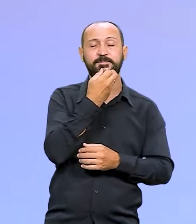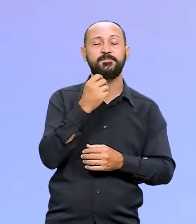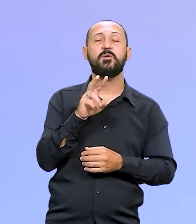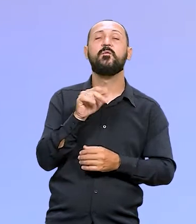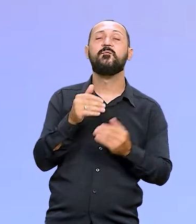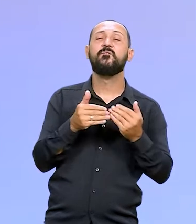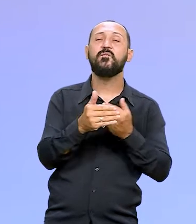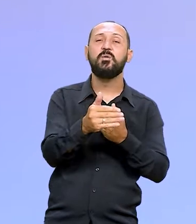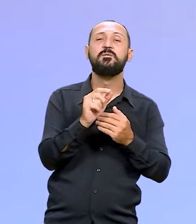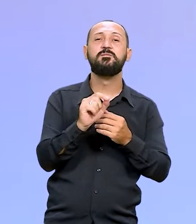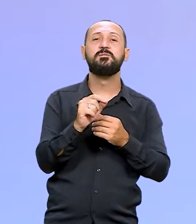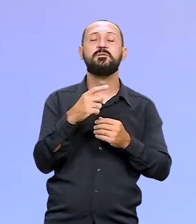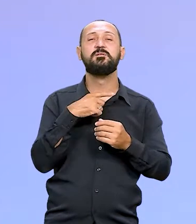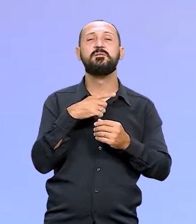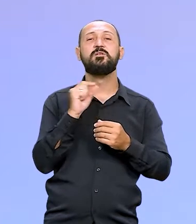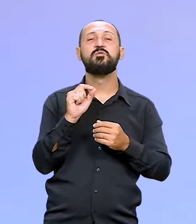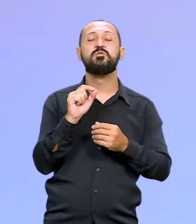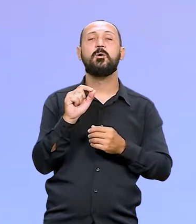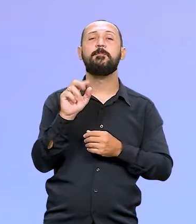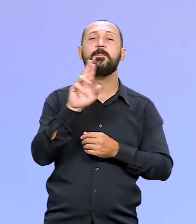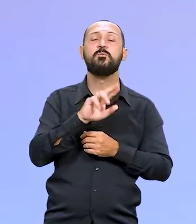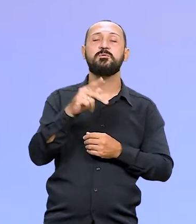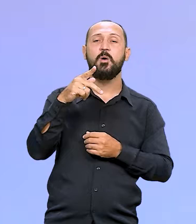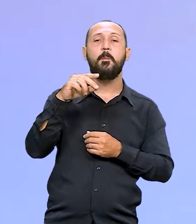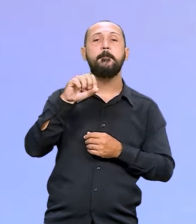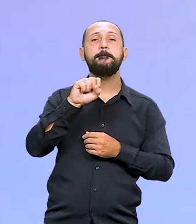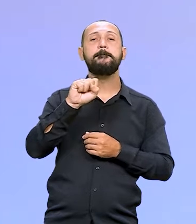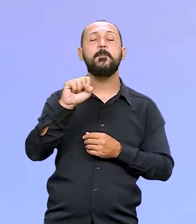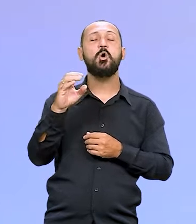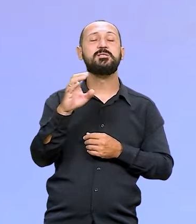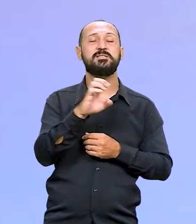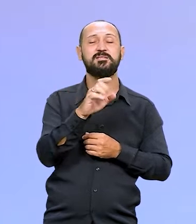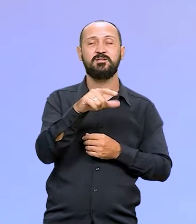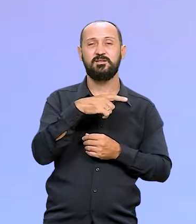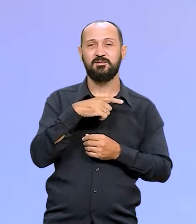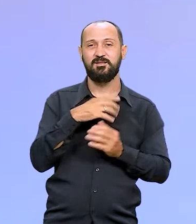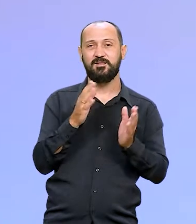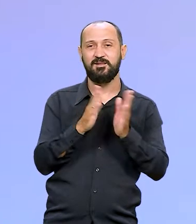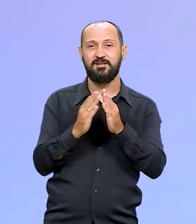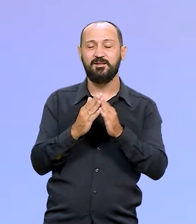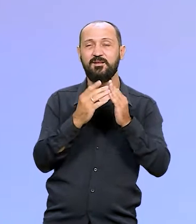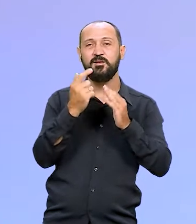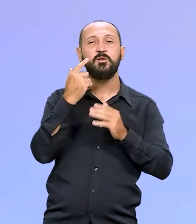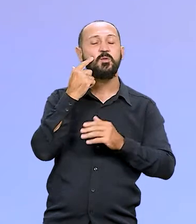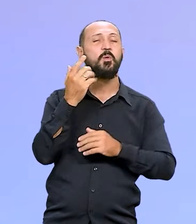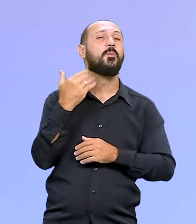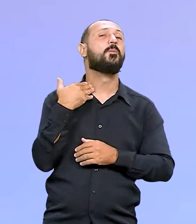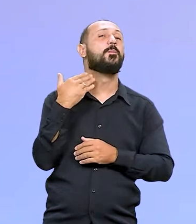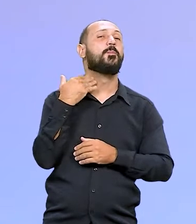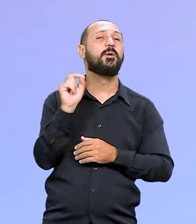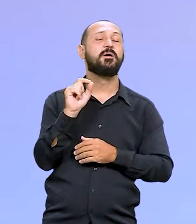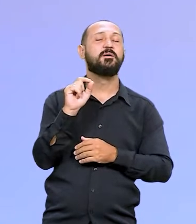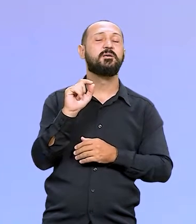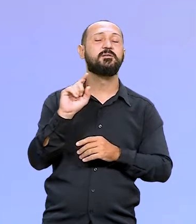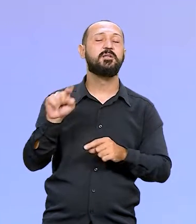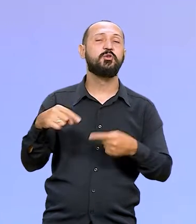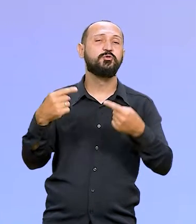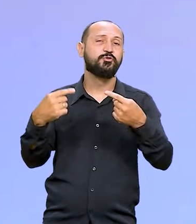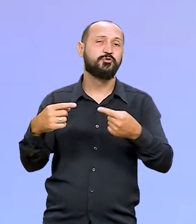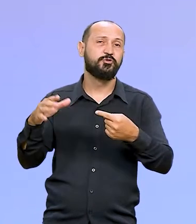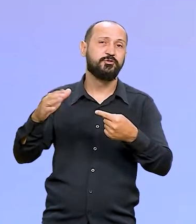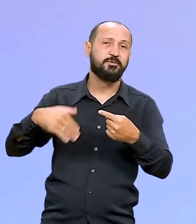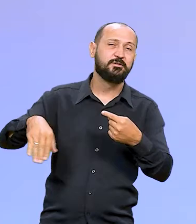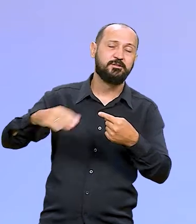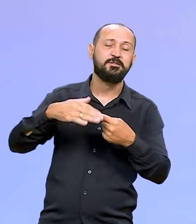e ele vai, a partir daí, ter só uma posse direta sobre o imóvel, entendeu? E basicamente o banco tem uma posse indireta